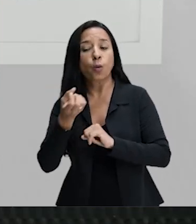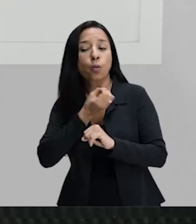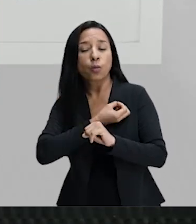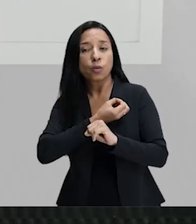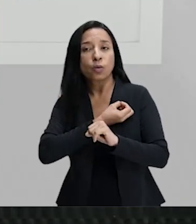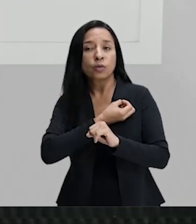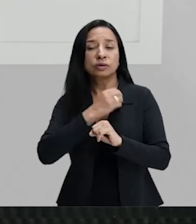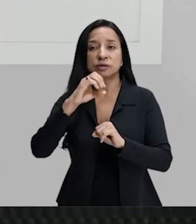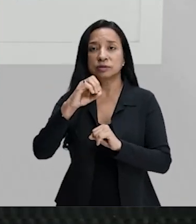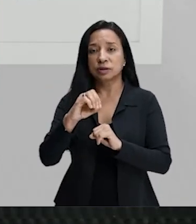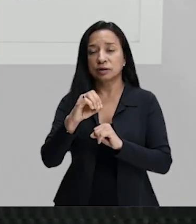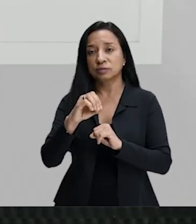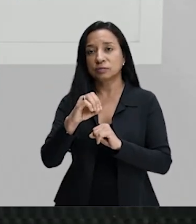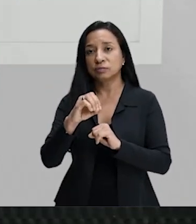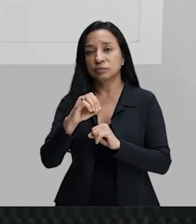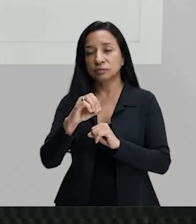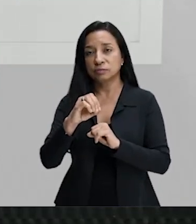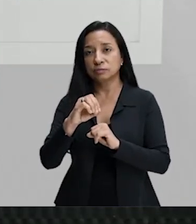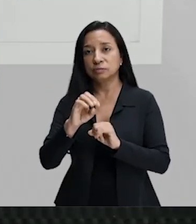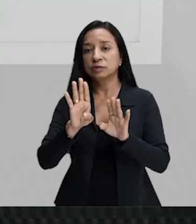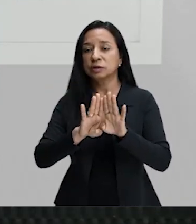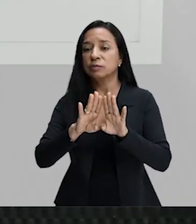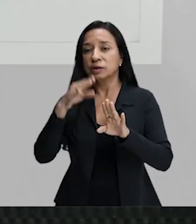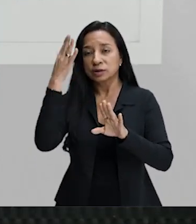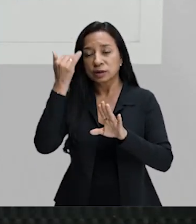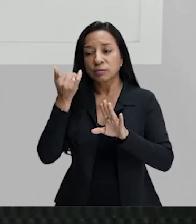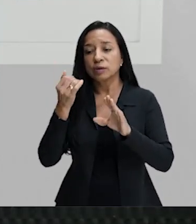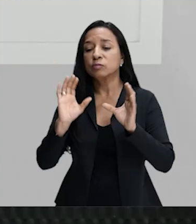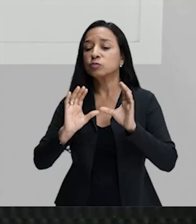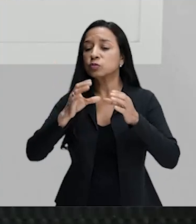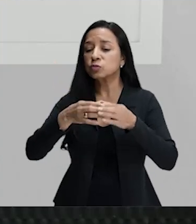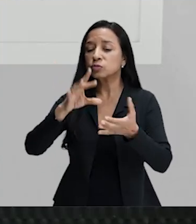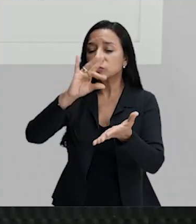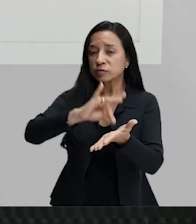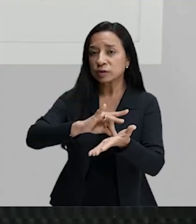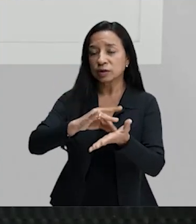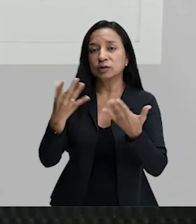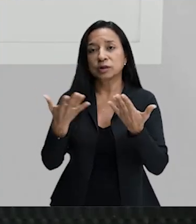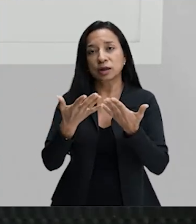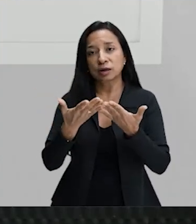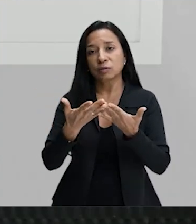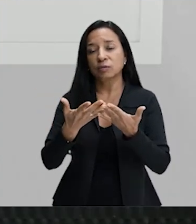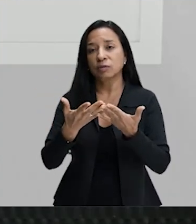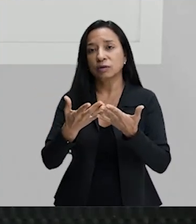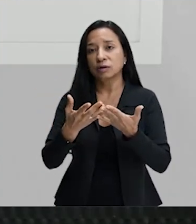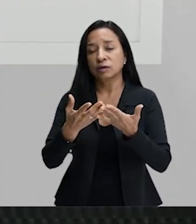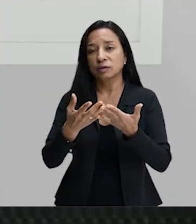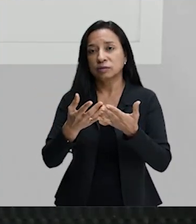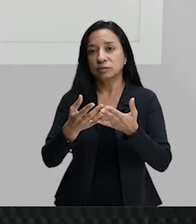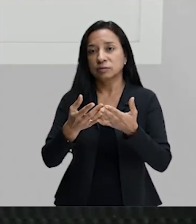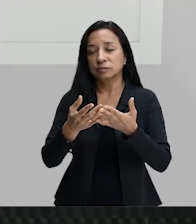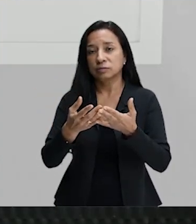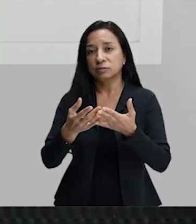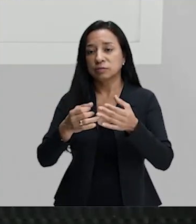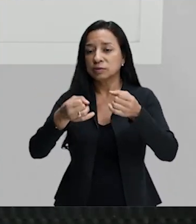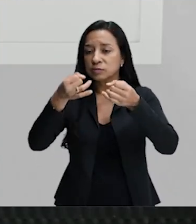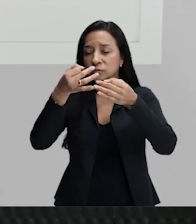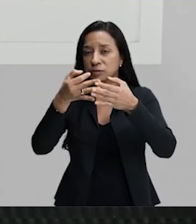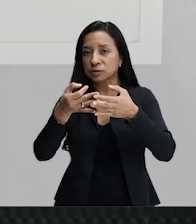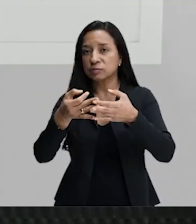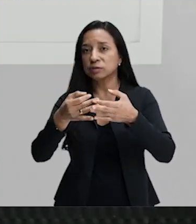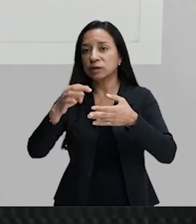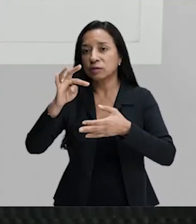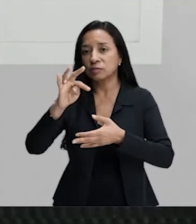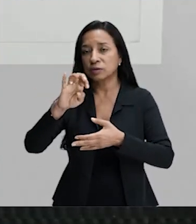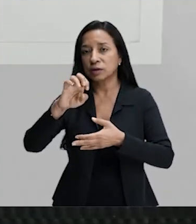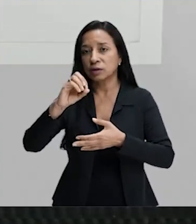de conjunto verdade ou conjunto solução de uma equação. Tá? E vamos agora falar do teorema da decomposição.